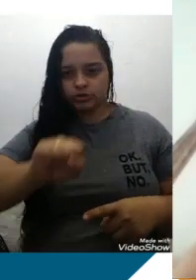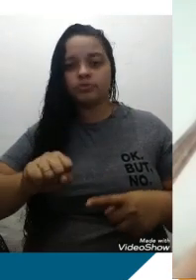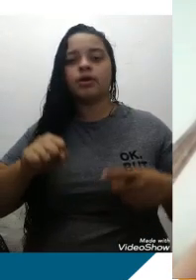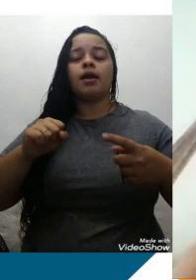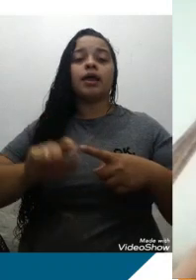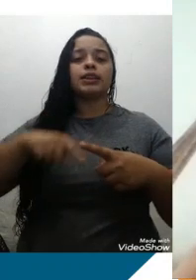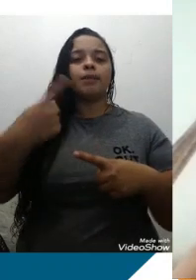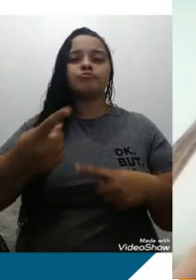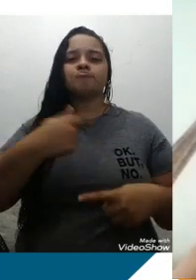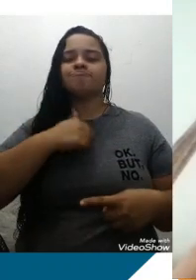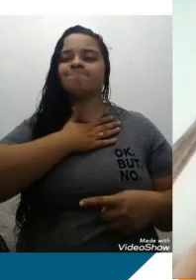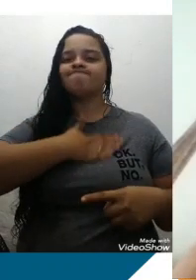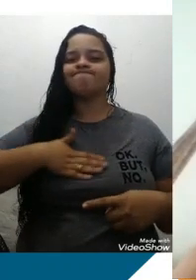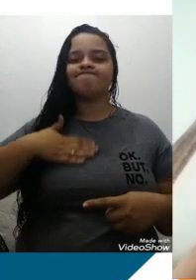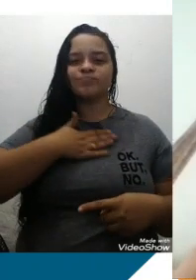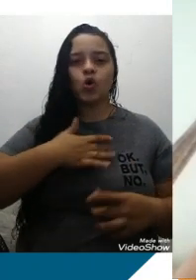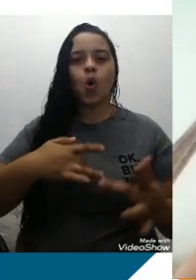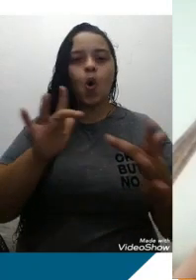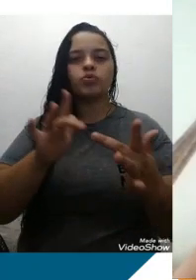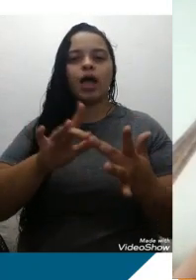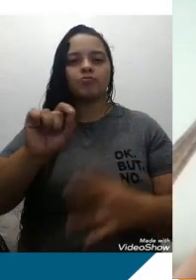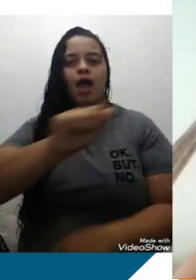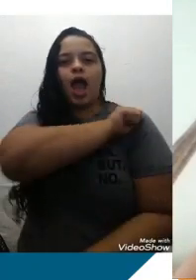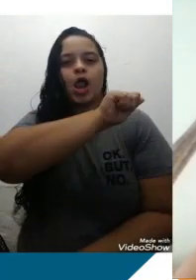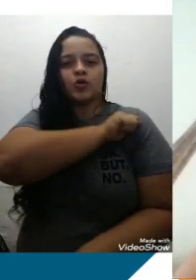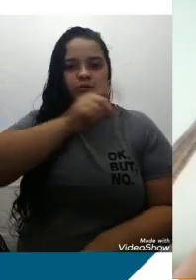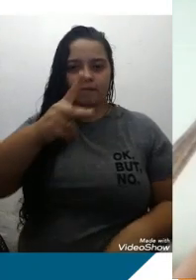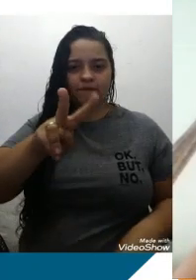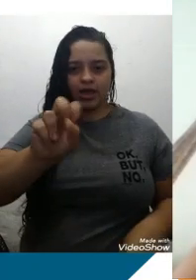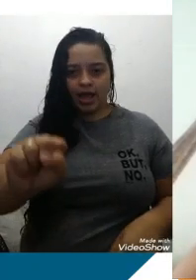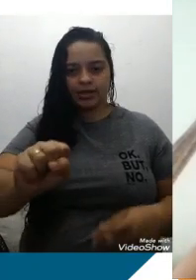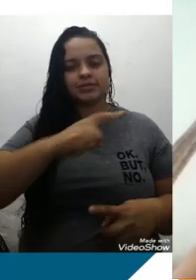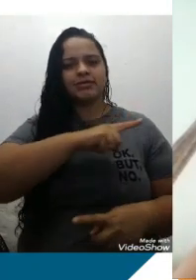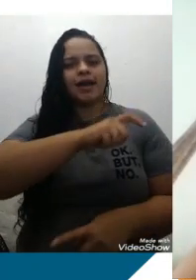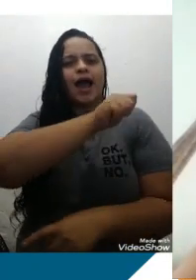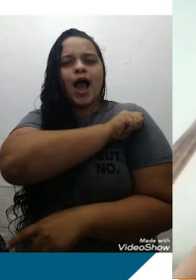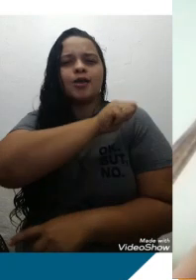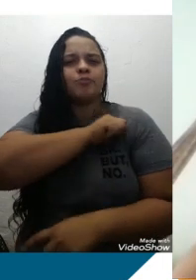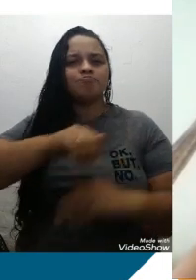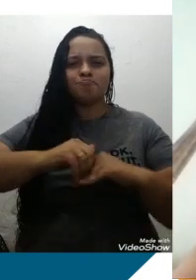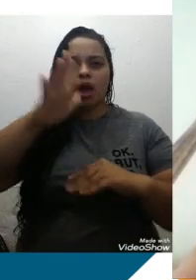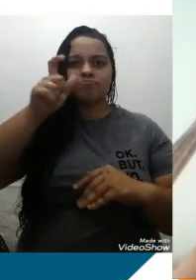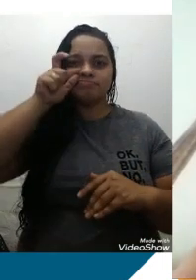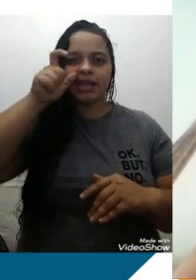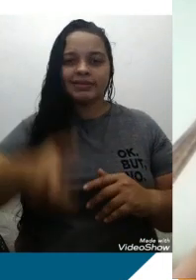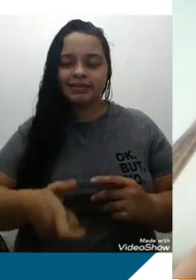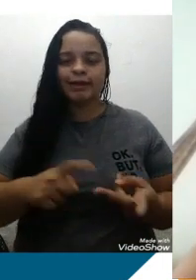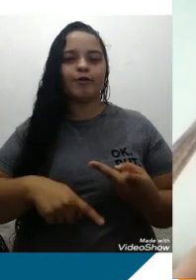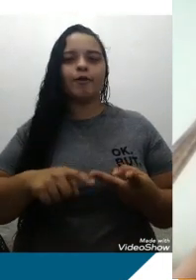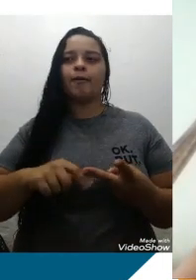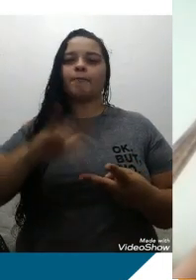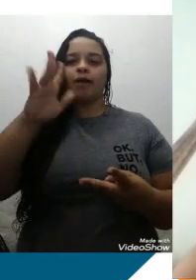para mim em contato com os alunos do PVS. Em muitos aspectos, eles eram os alunos mais interessados nas minhas aulas, os alunos que